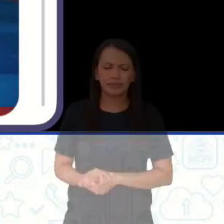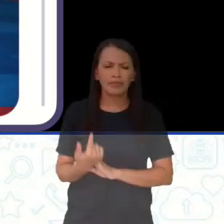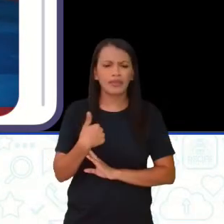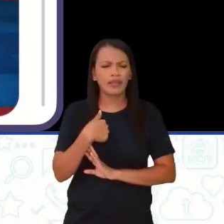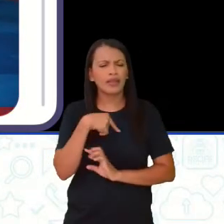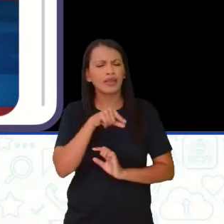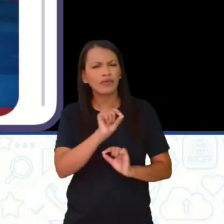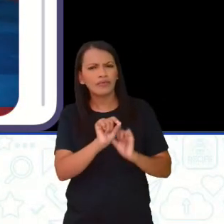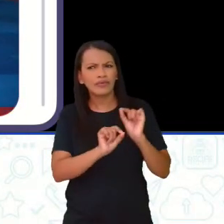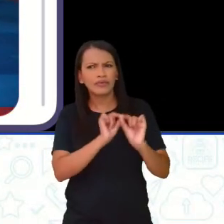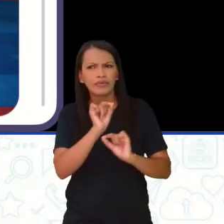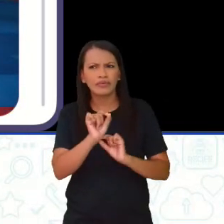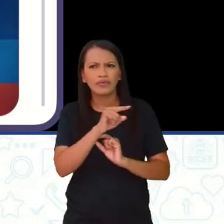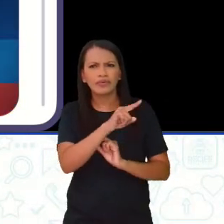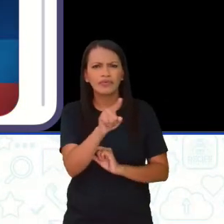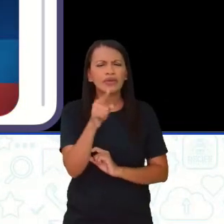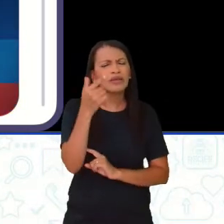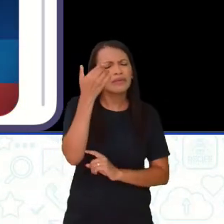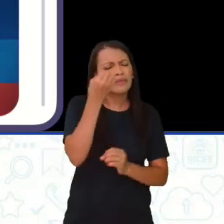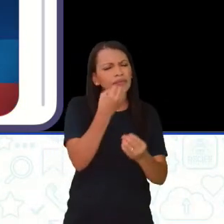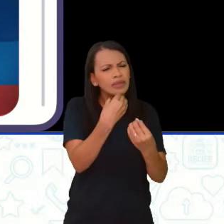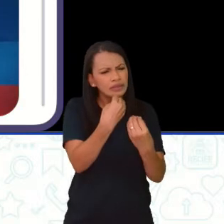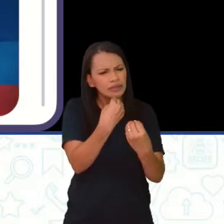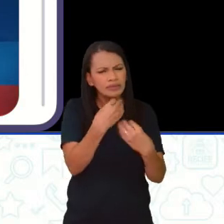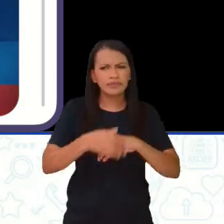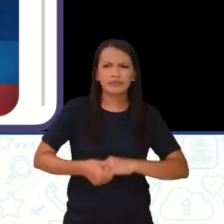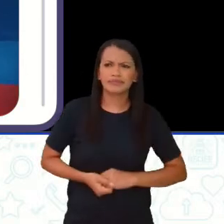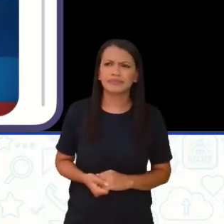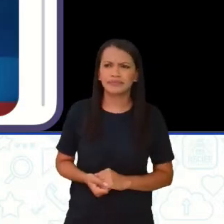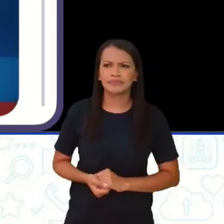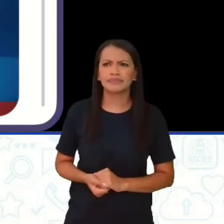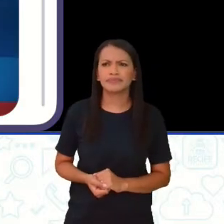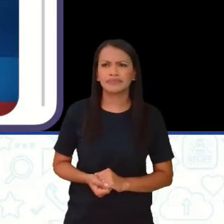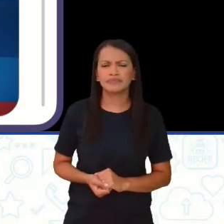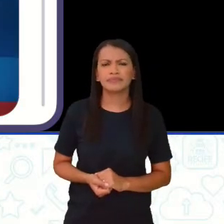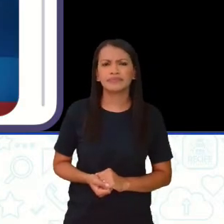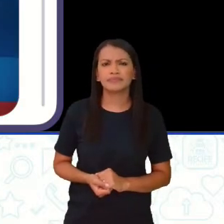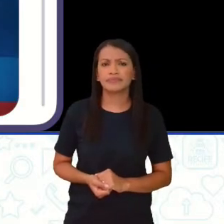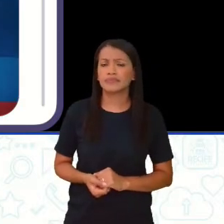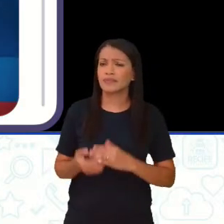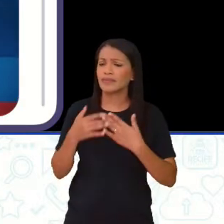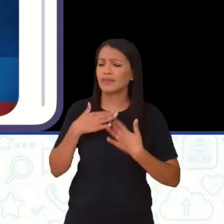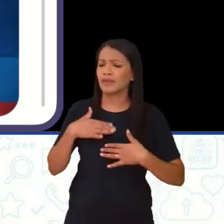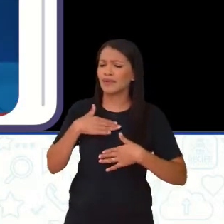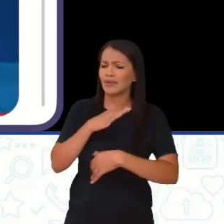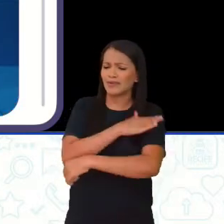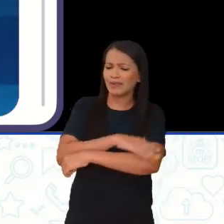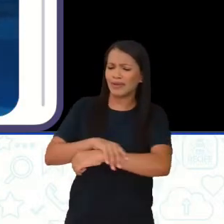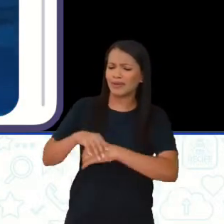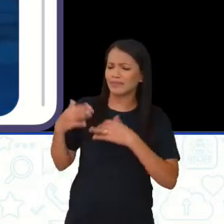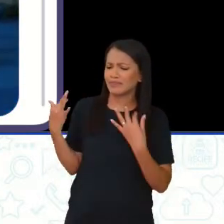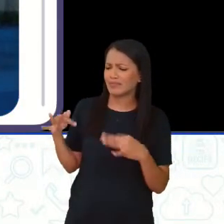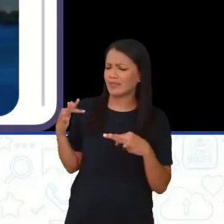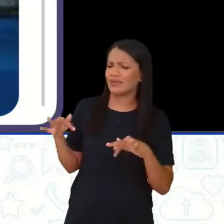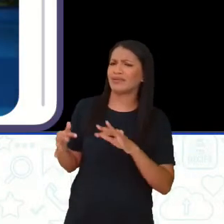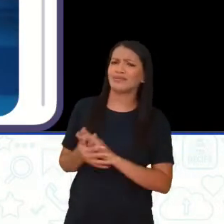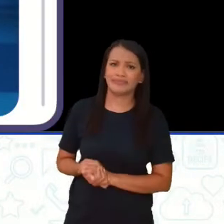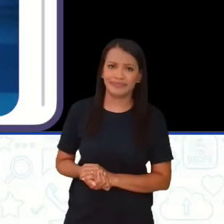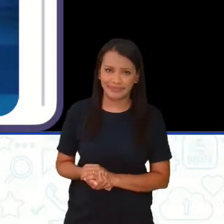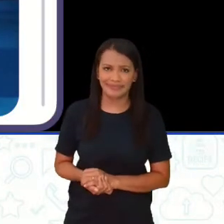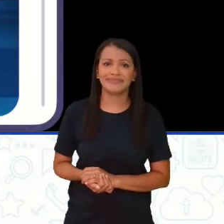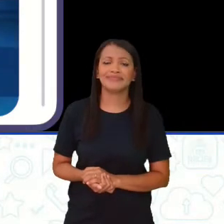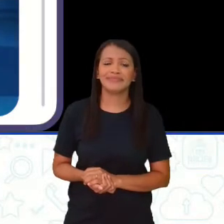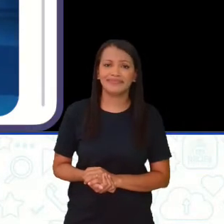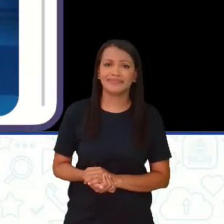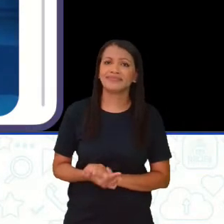à toa. Você me ensina um golpe? Eita, Giovana! Ai, tá bom, meu braço. Já chega, editor, chega. Você leva jeito pra isso,